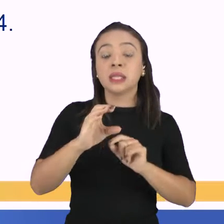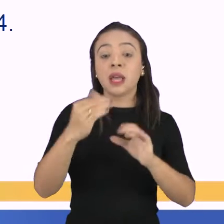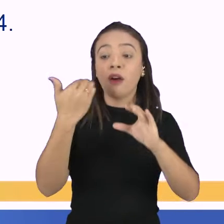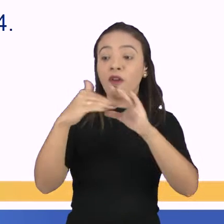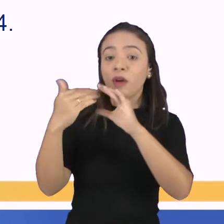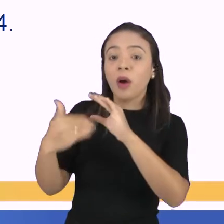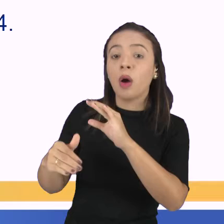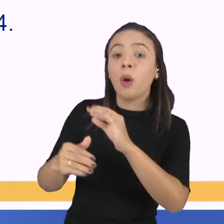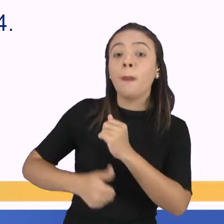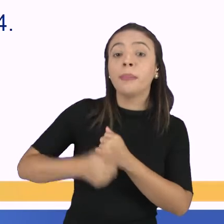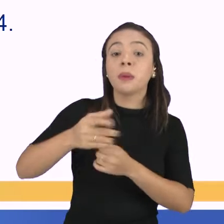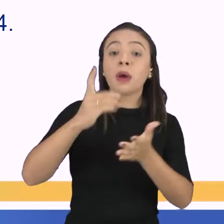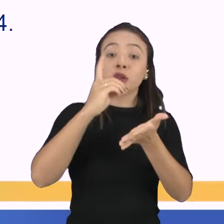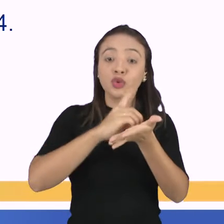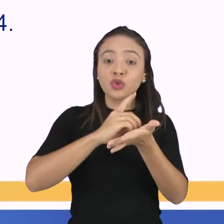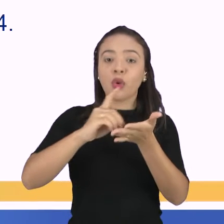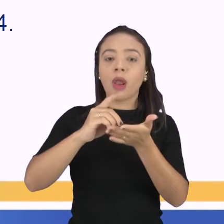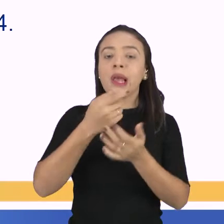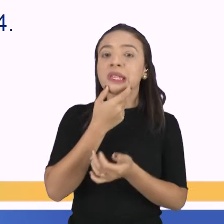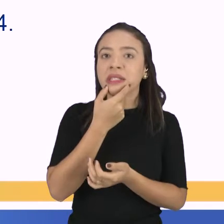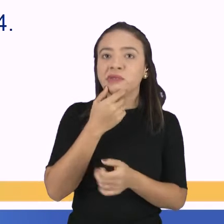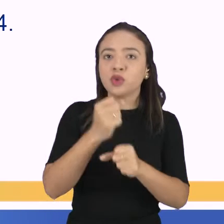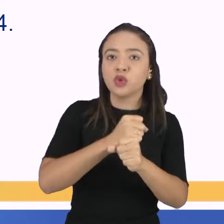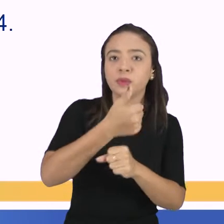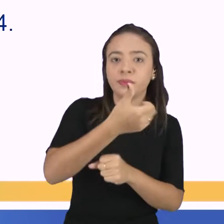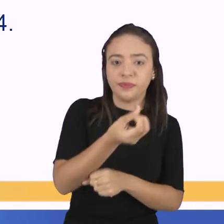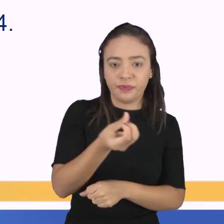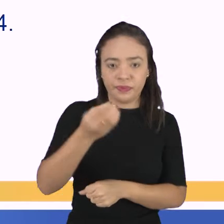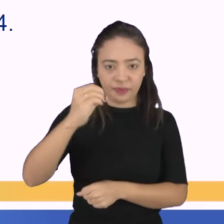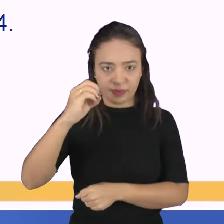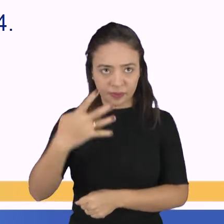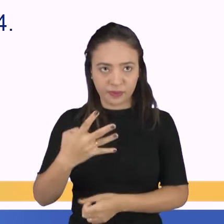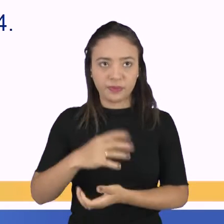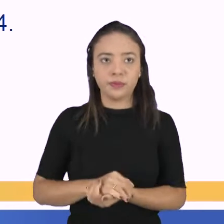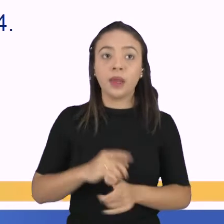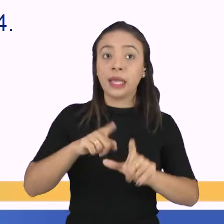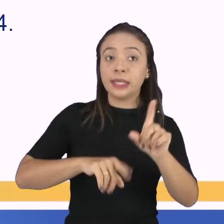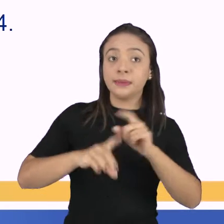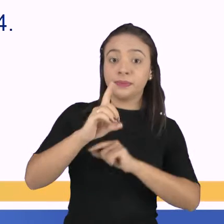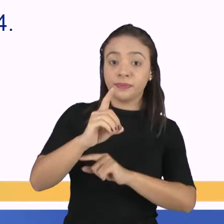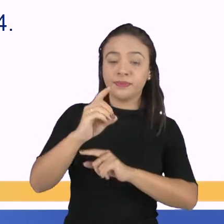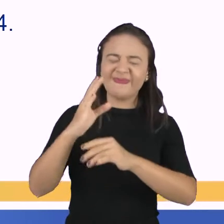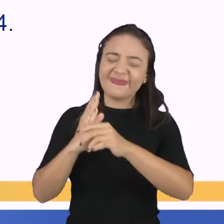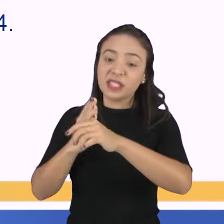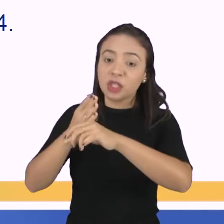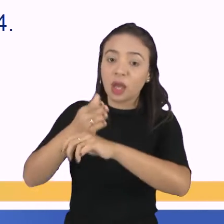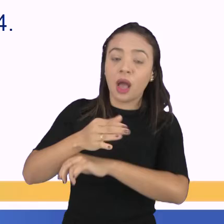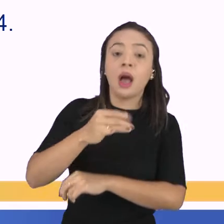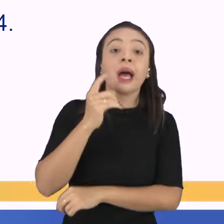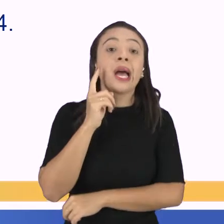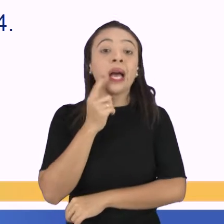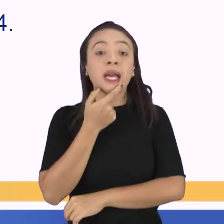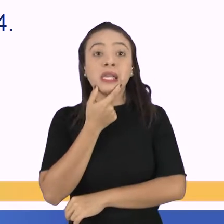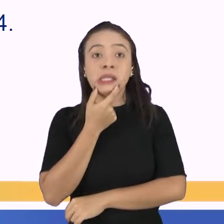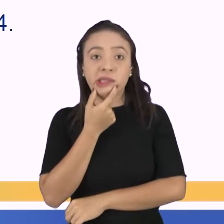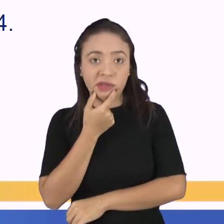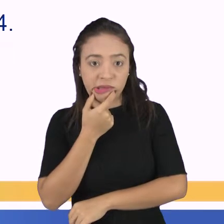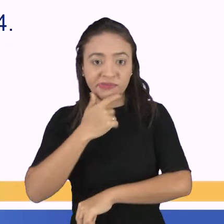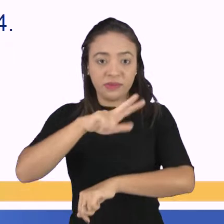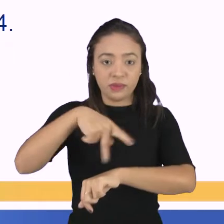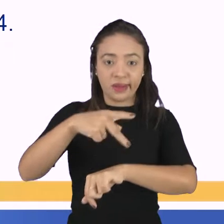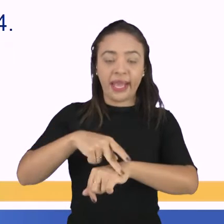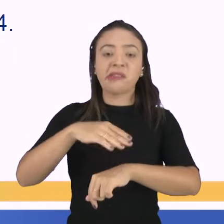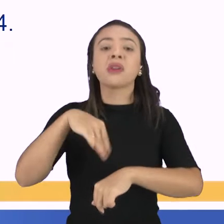em 1604. E na letra D, a invasão da Inglaterra pelo Duque Guilherme, o